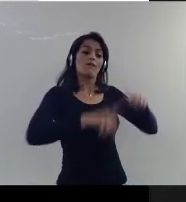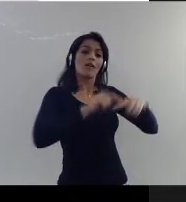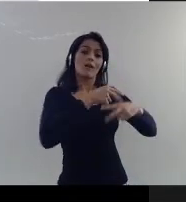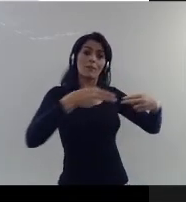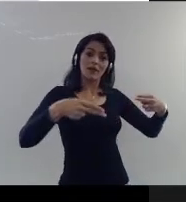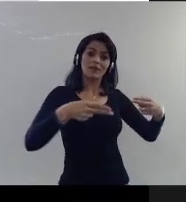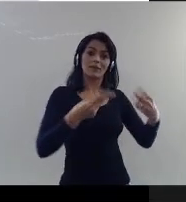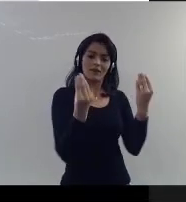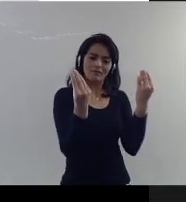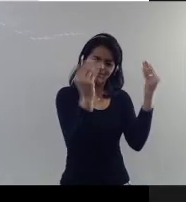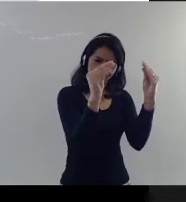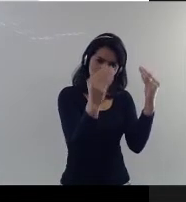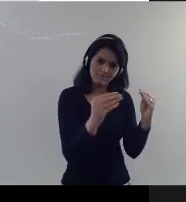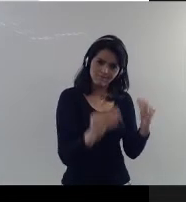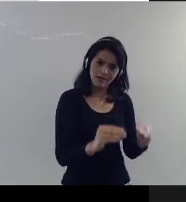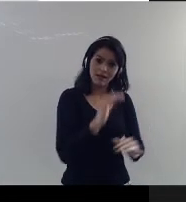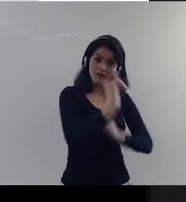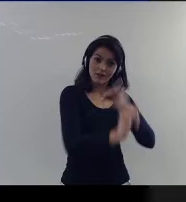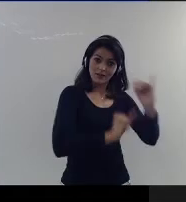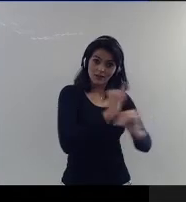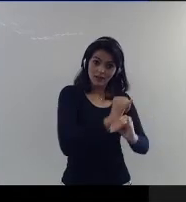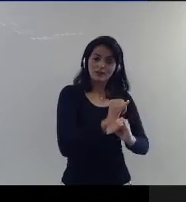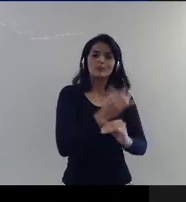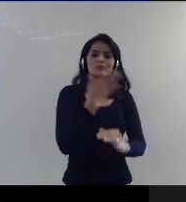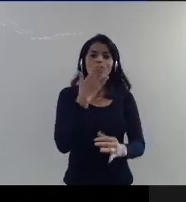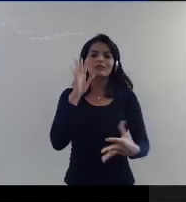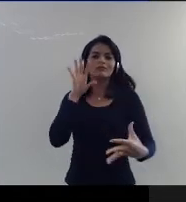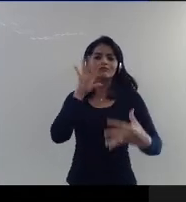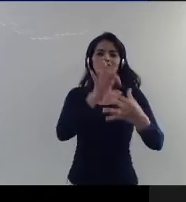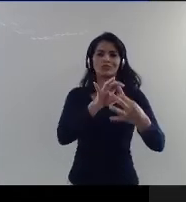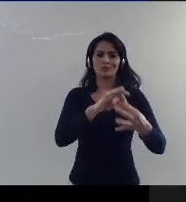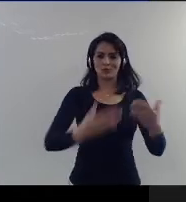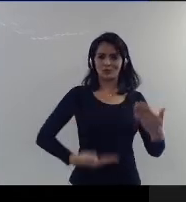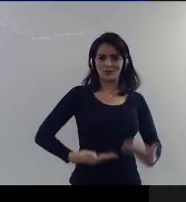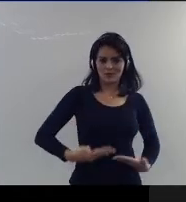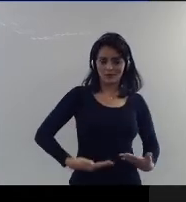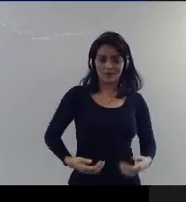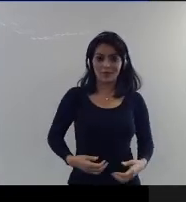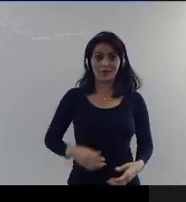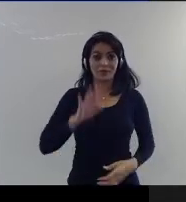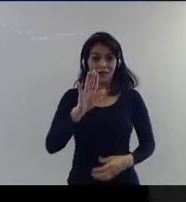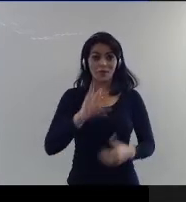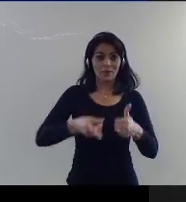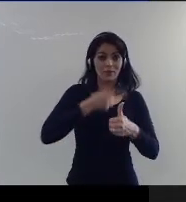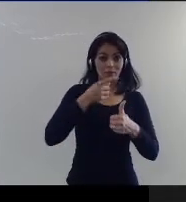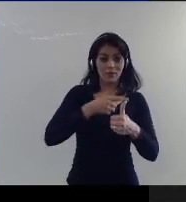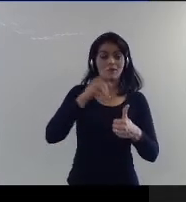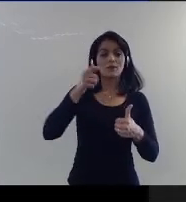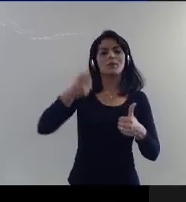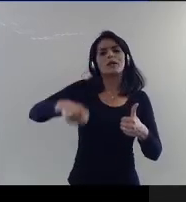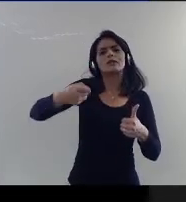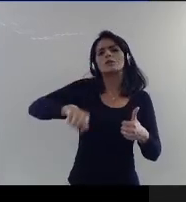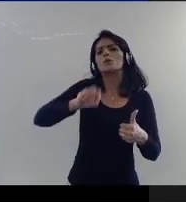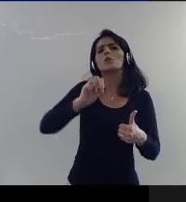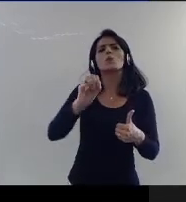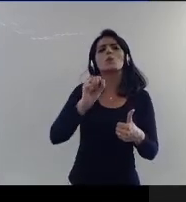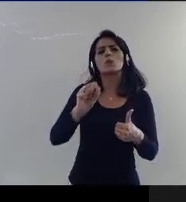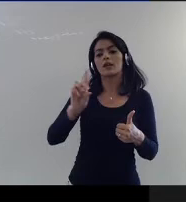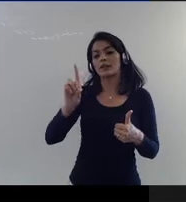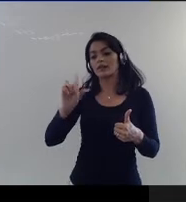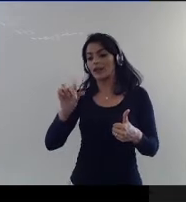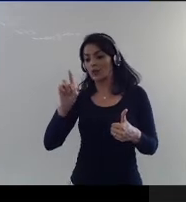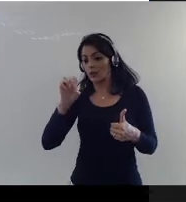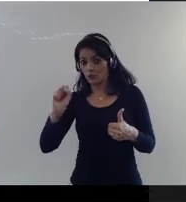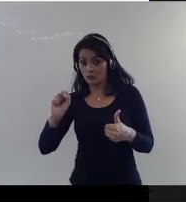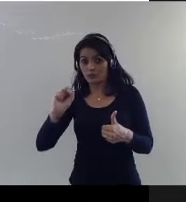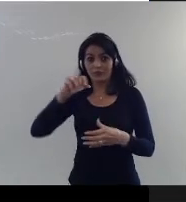ambiente digital para aquele tipo de serviço. Então, para isso, a gente precisa, primeiro, de dados. Então, agora a gente tem uma comissão